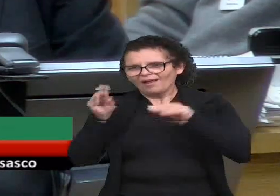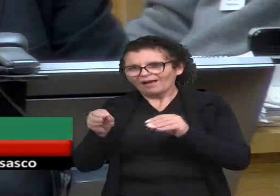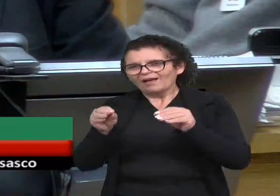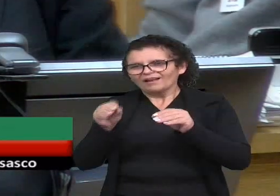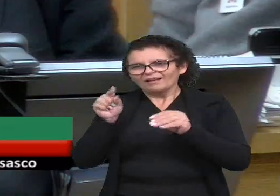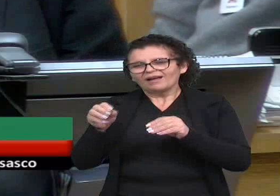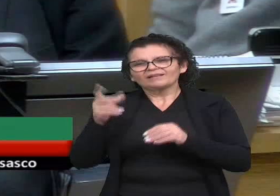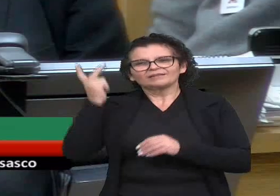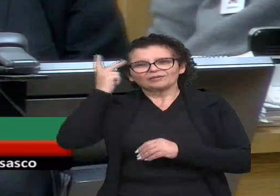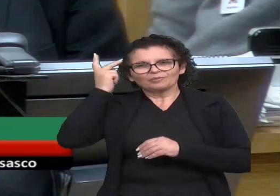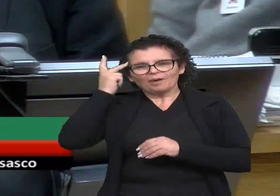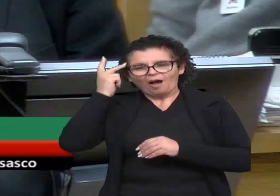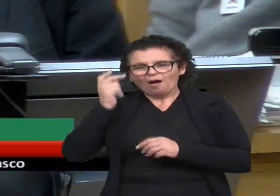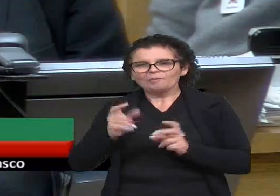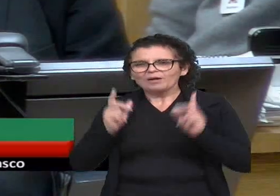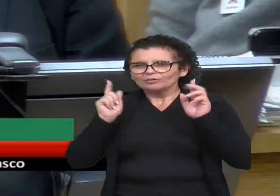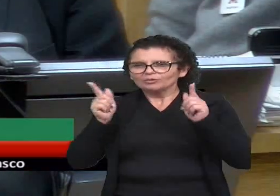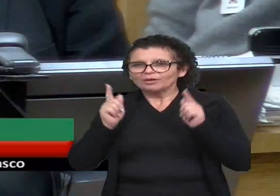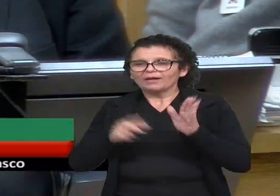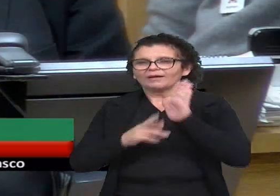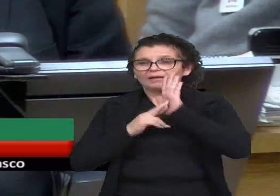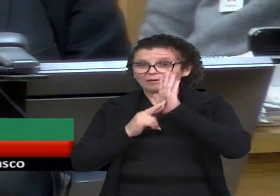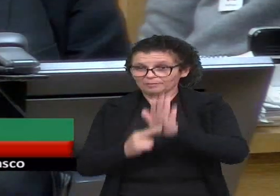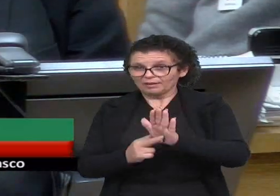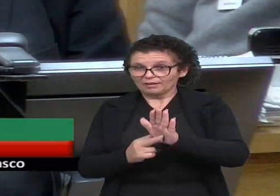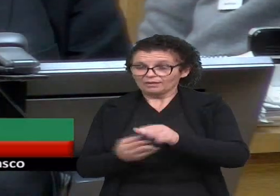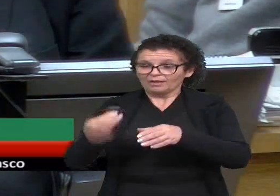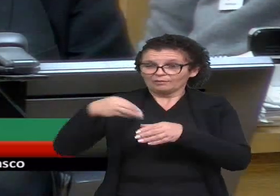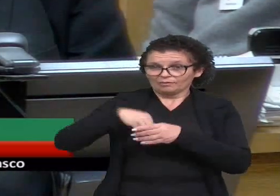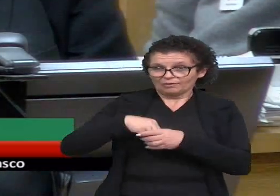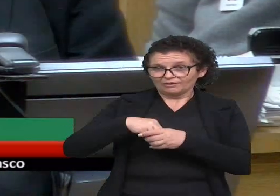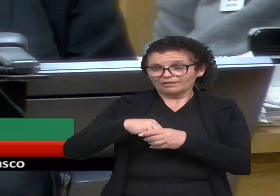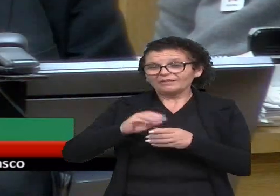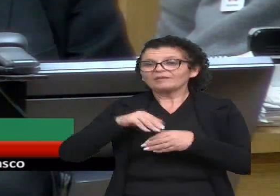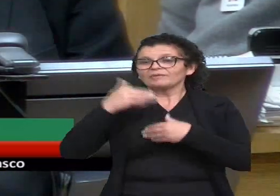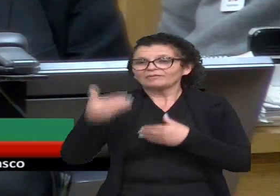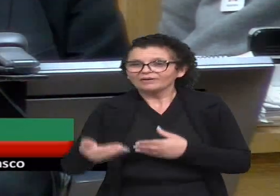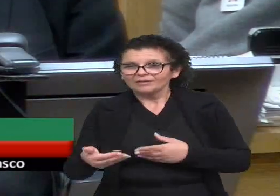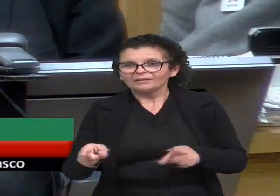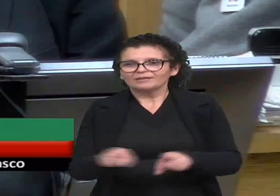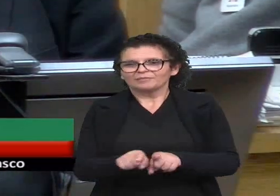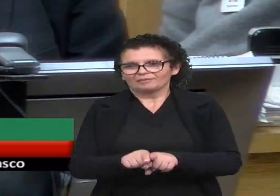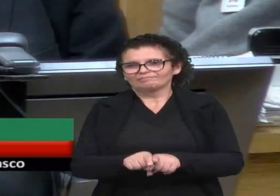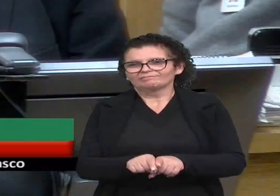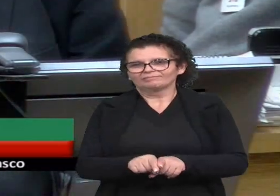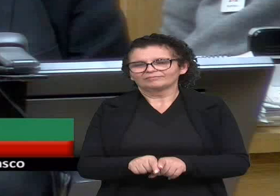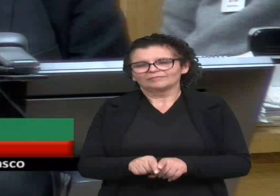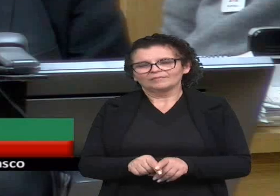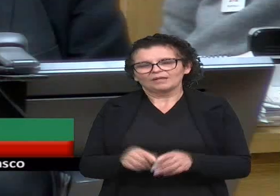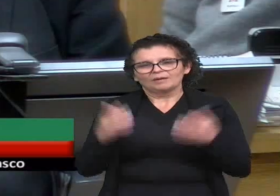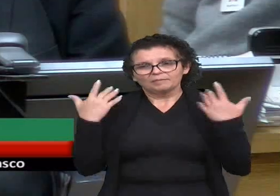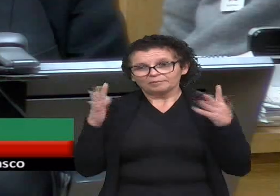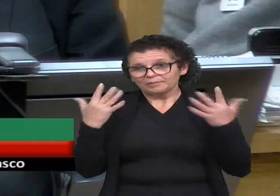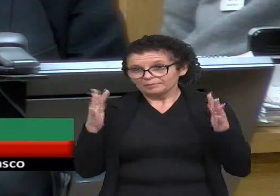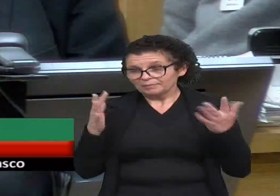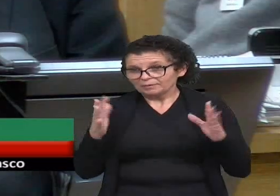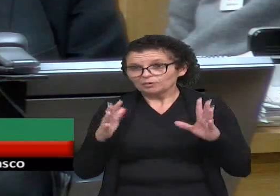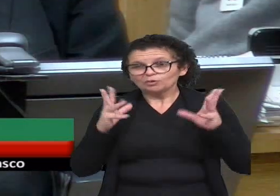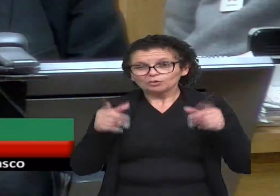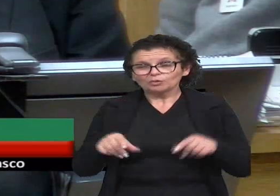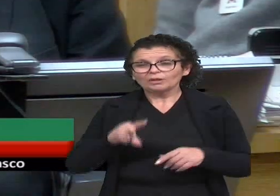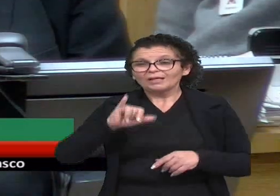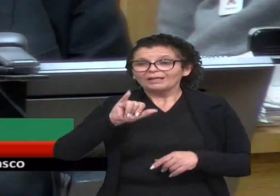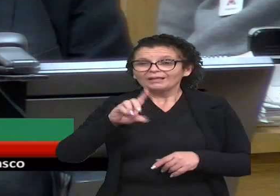na cidade de São Paulo, representando fora e dentro de campo. Então, parabéns a todos do IDM. E em nome do IDM, em